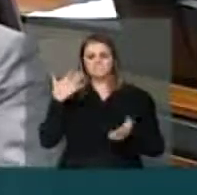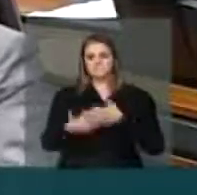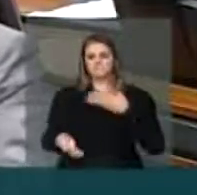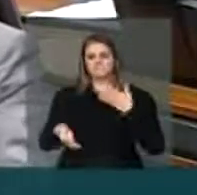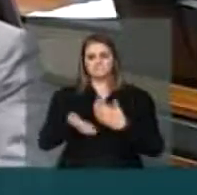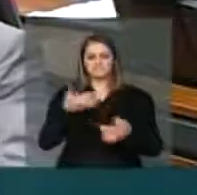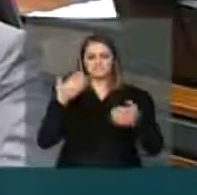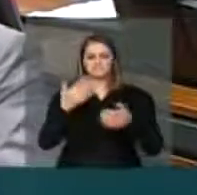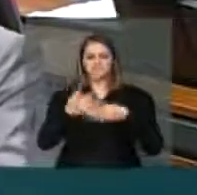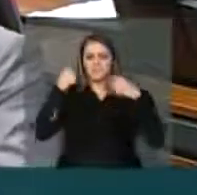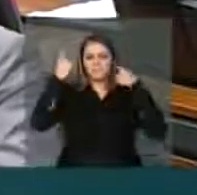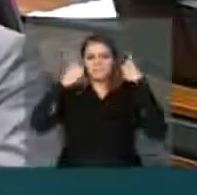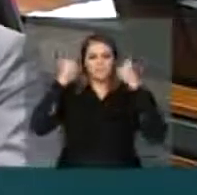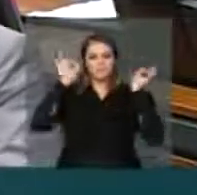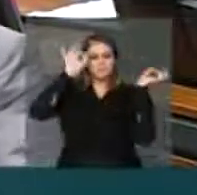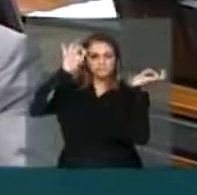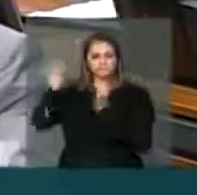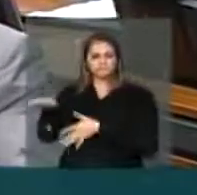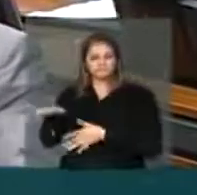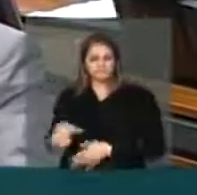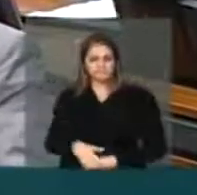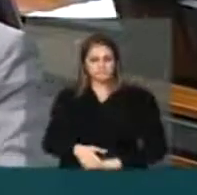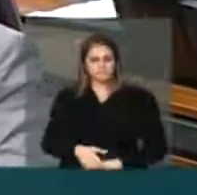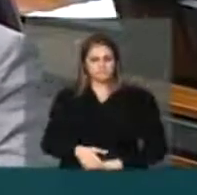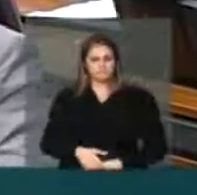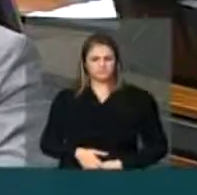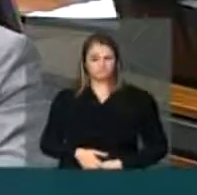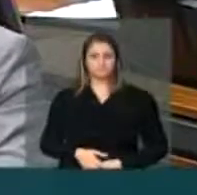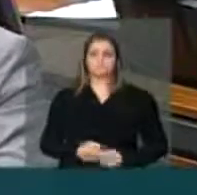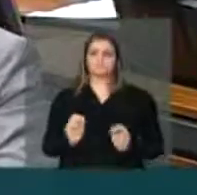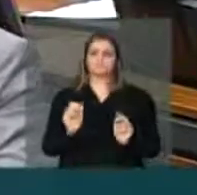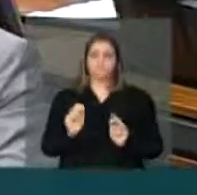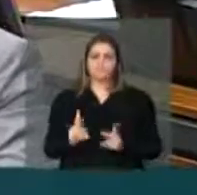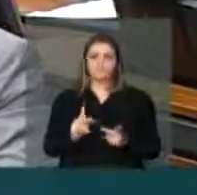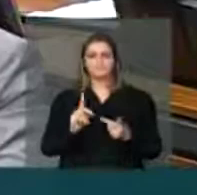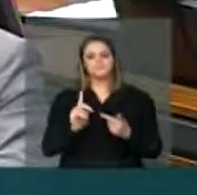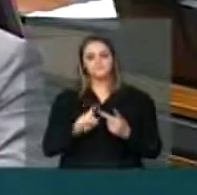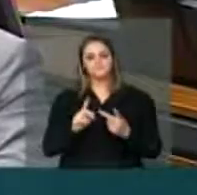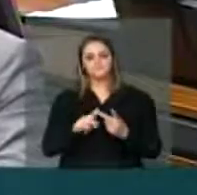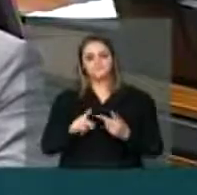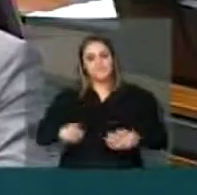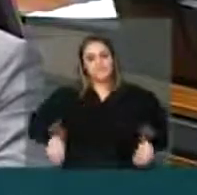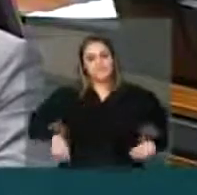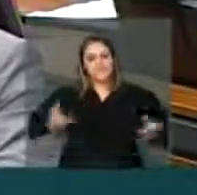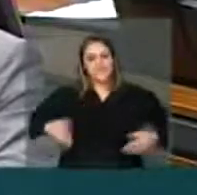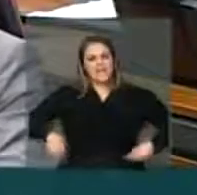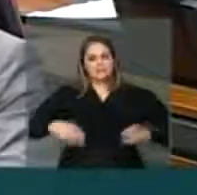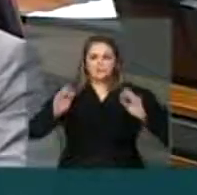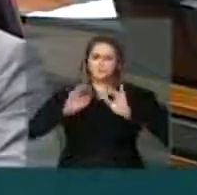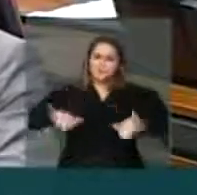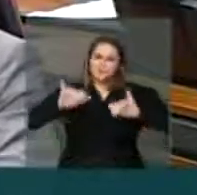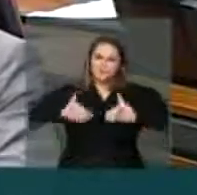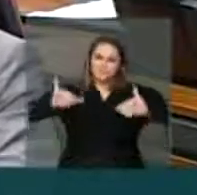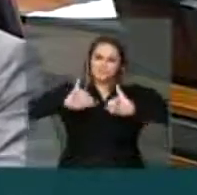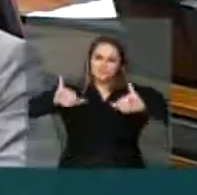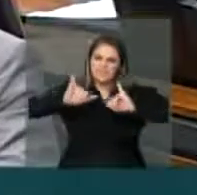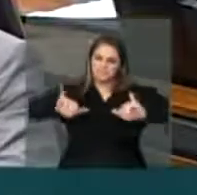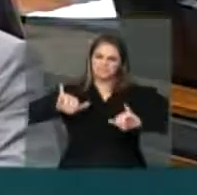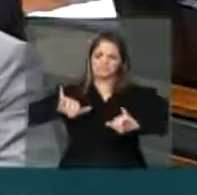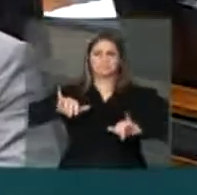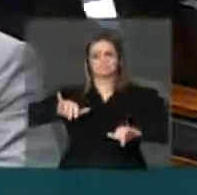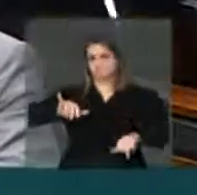gasto público, com o bom uso do direito público. Em relação ao gasto de publicidade também, tivemos um